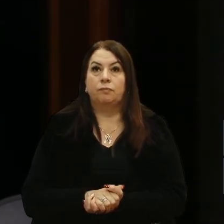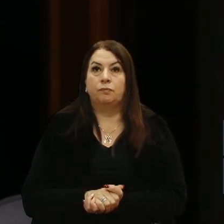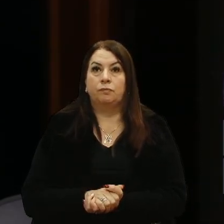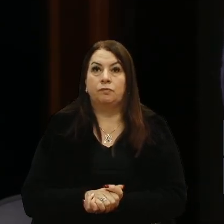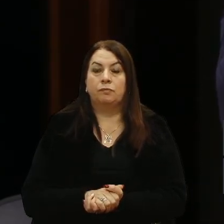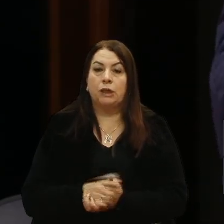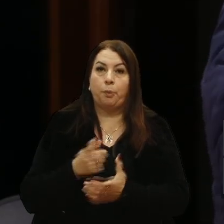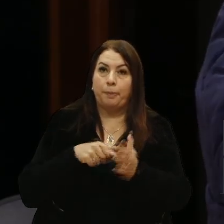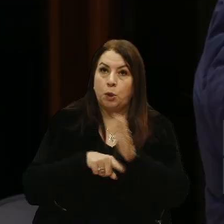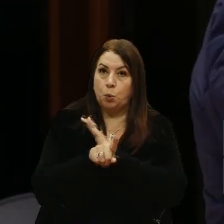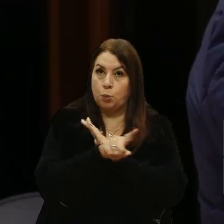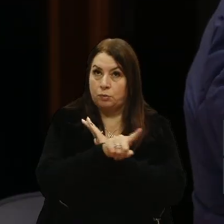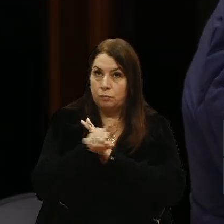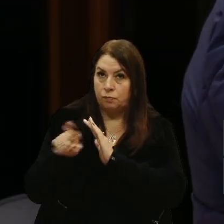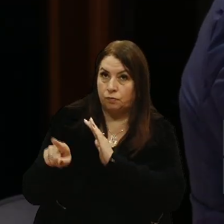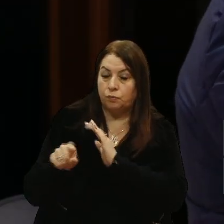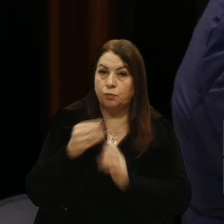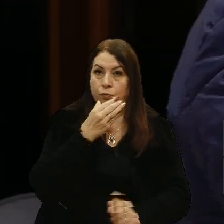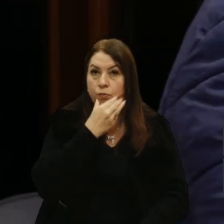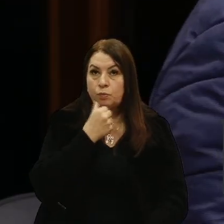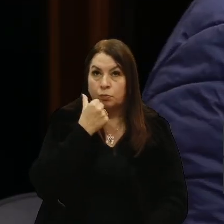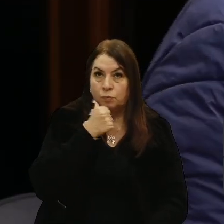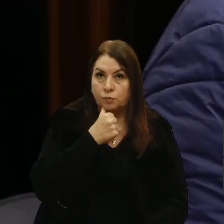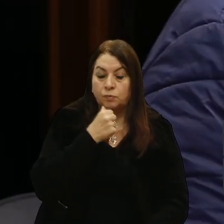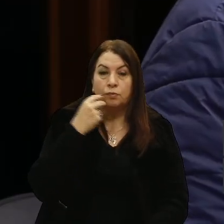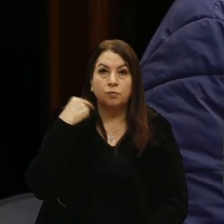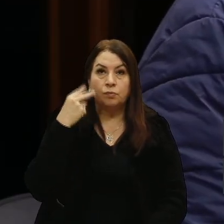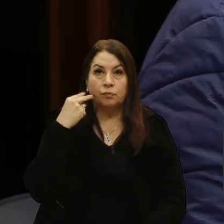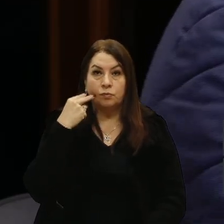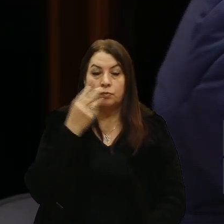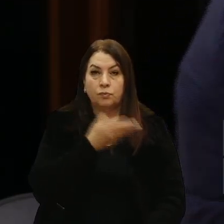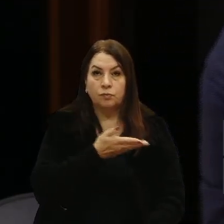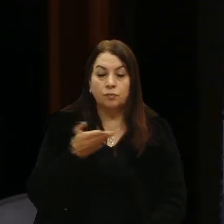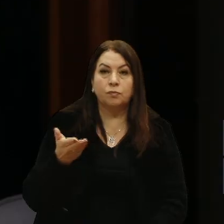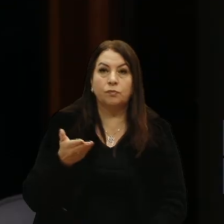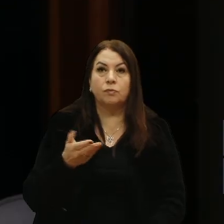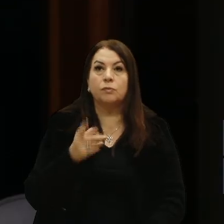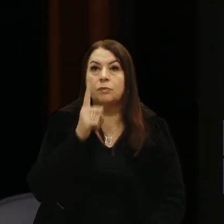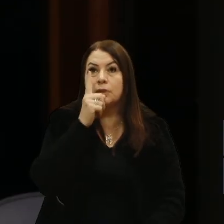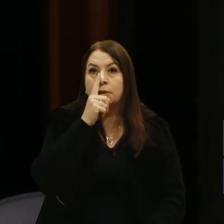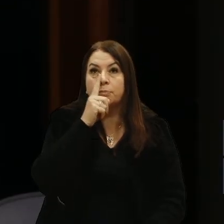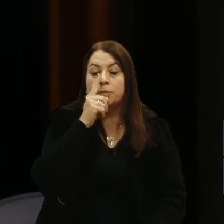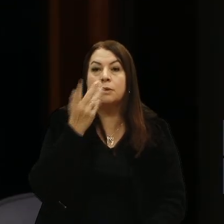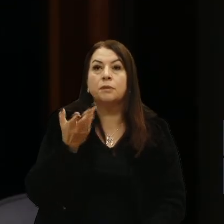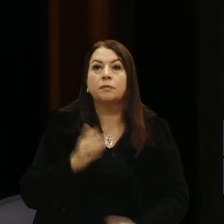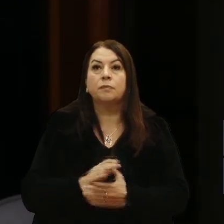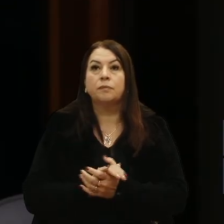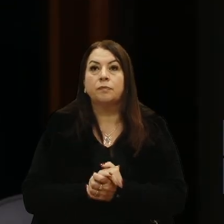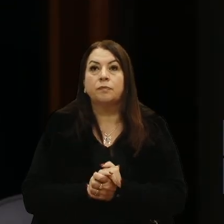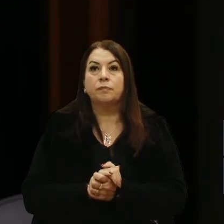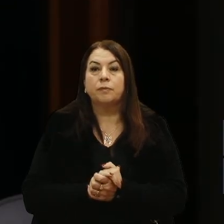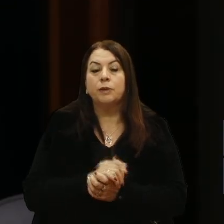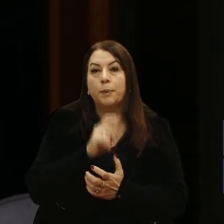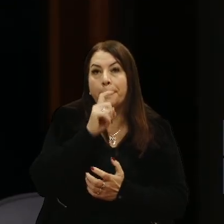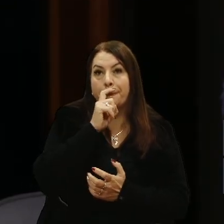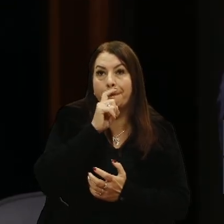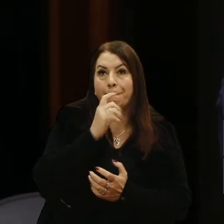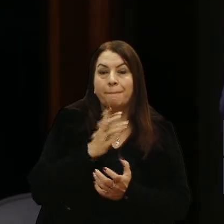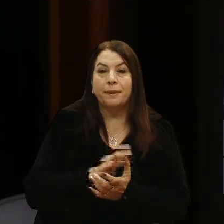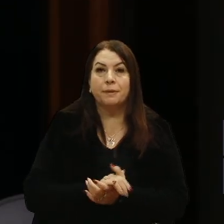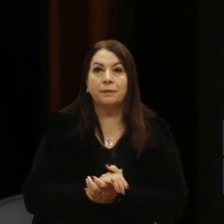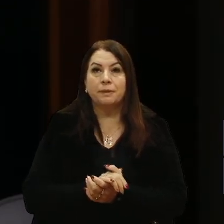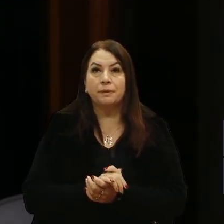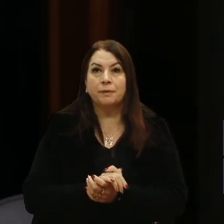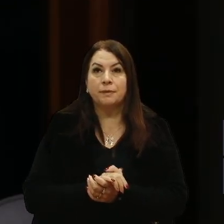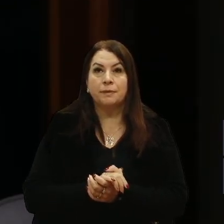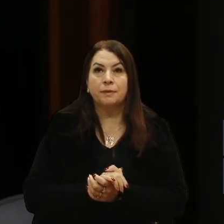eu pergunto aos senhores e às senhoras, colegas edis, e as mães e os pais,